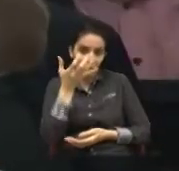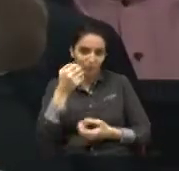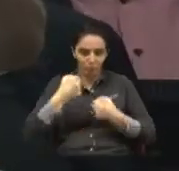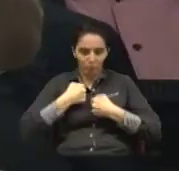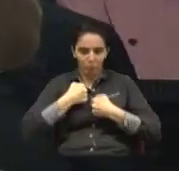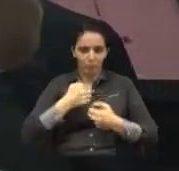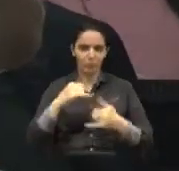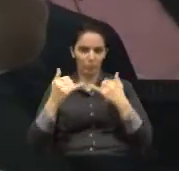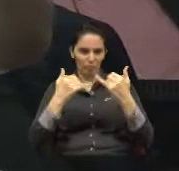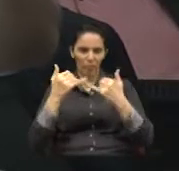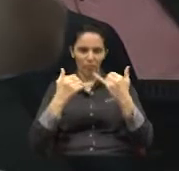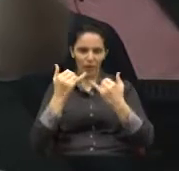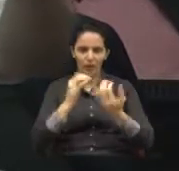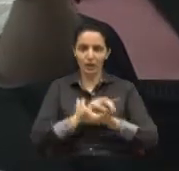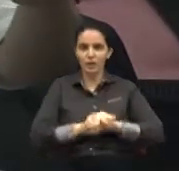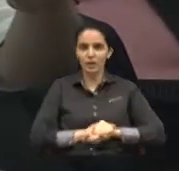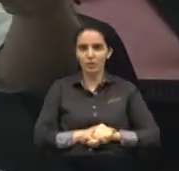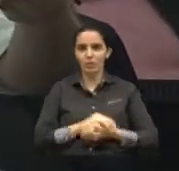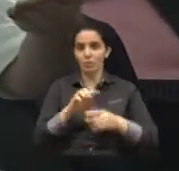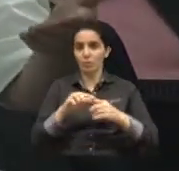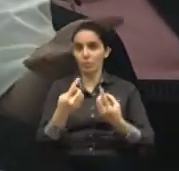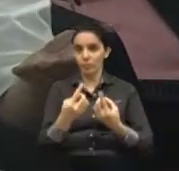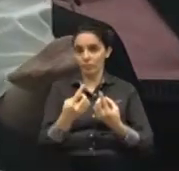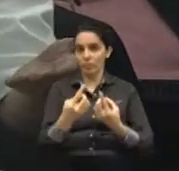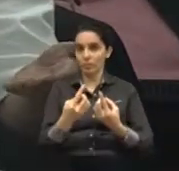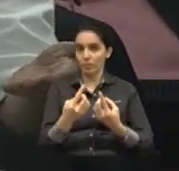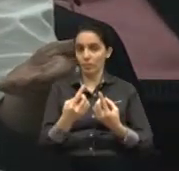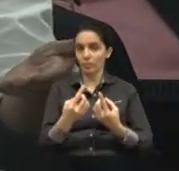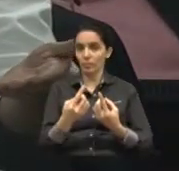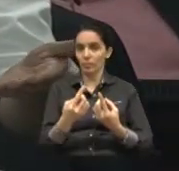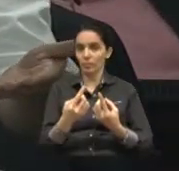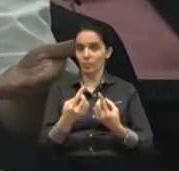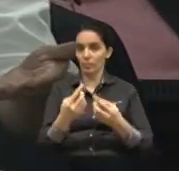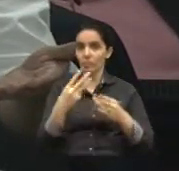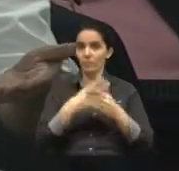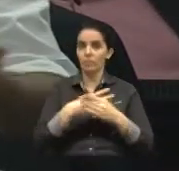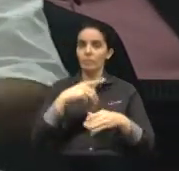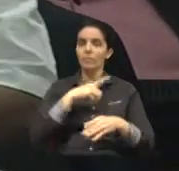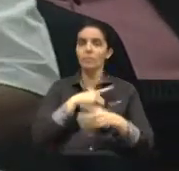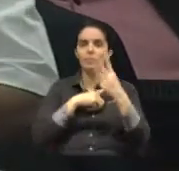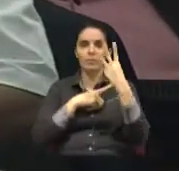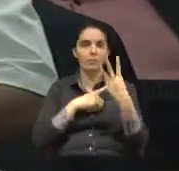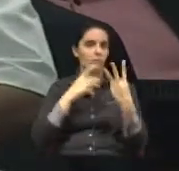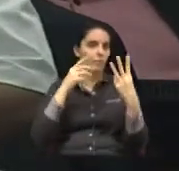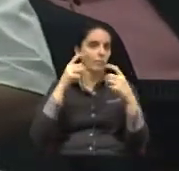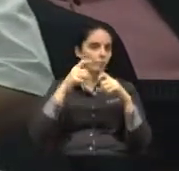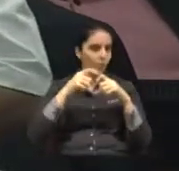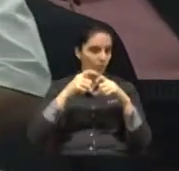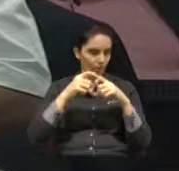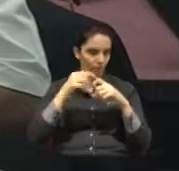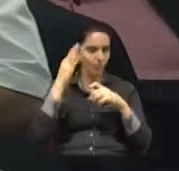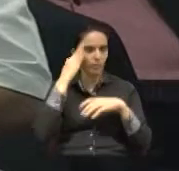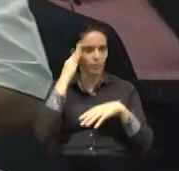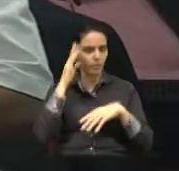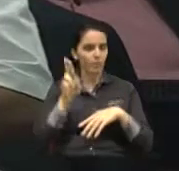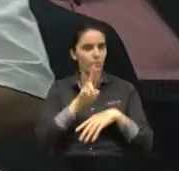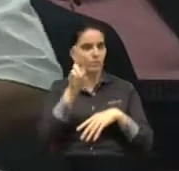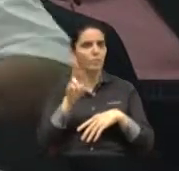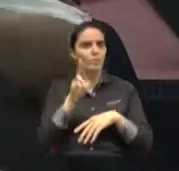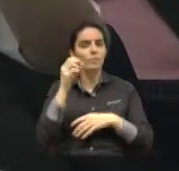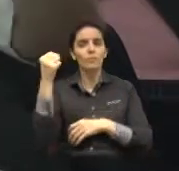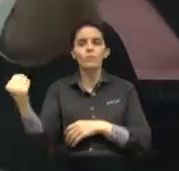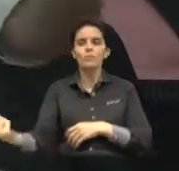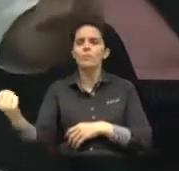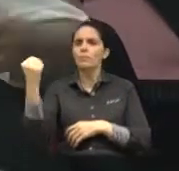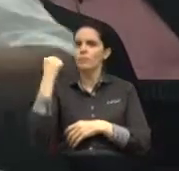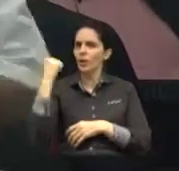temos a honra de ter três médicos que sabem usá-lo. E nos lugares, nas academias, como está? Será